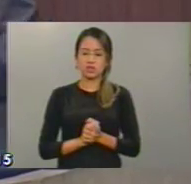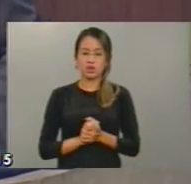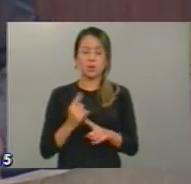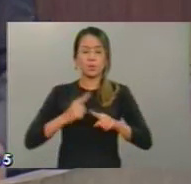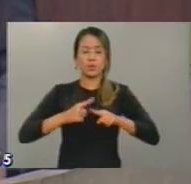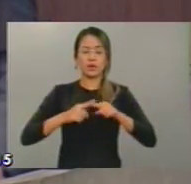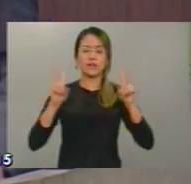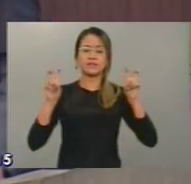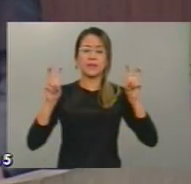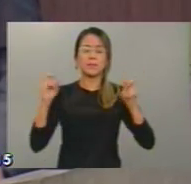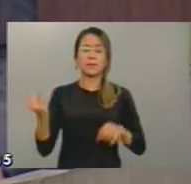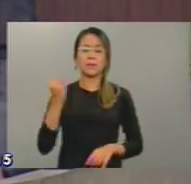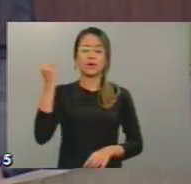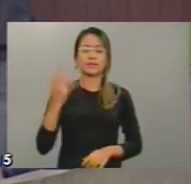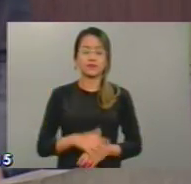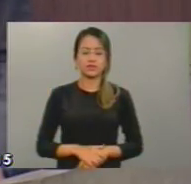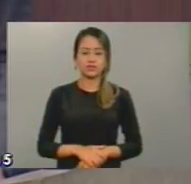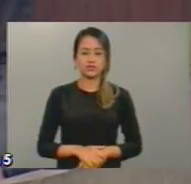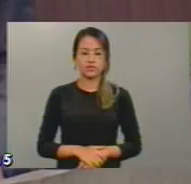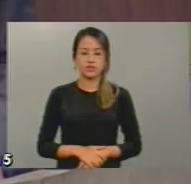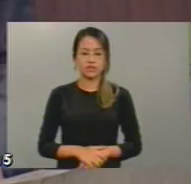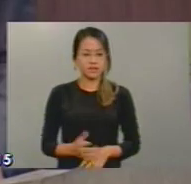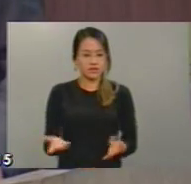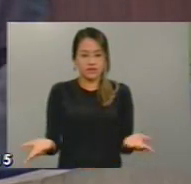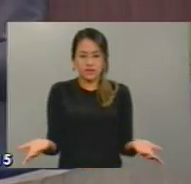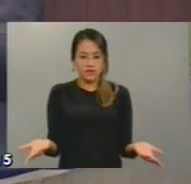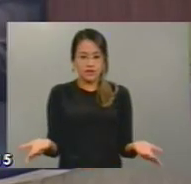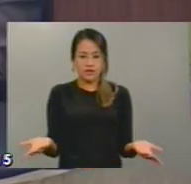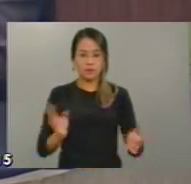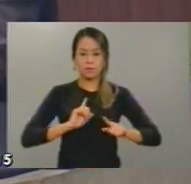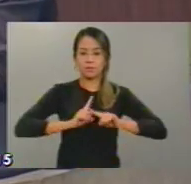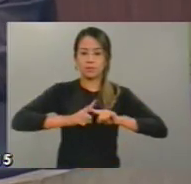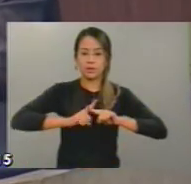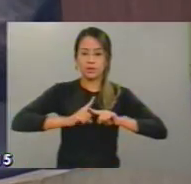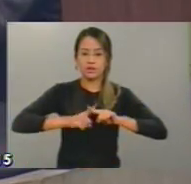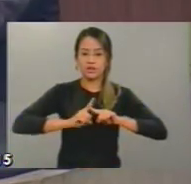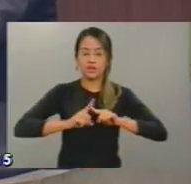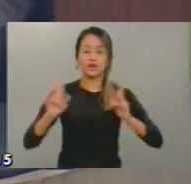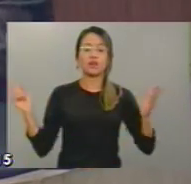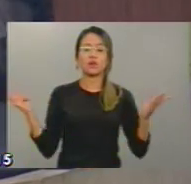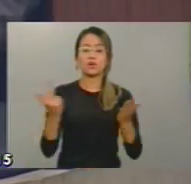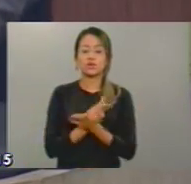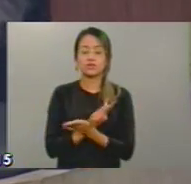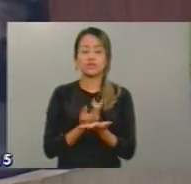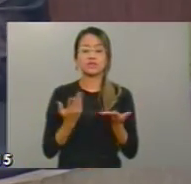tema é tão relevante? Ele é relevante porque ele tem